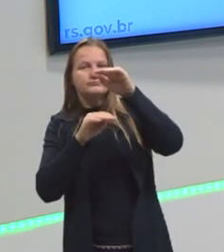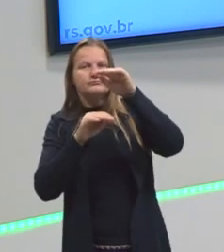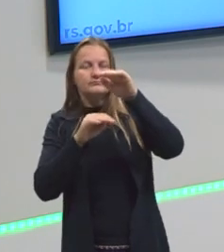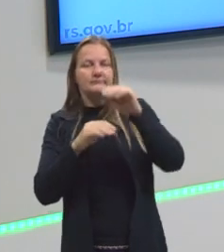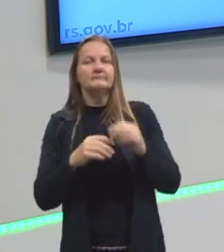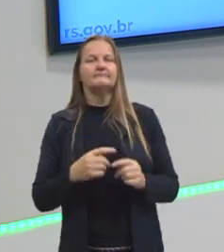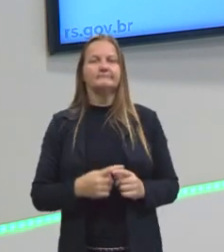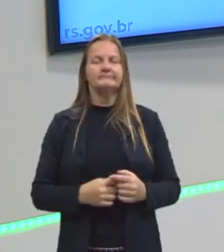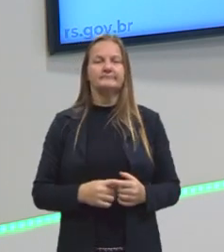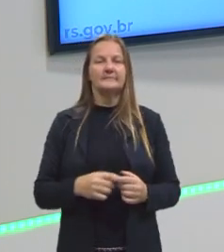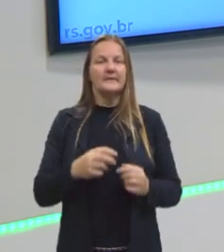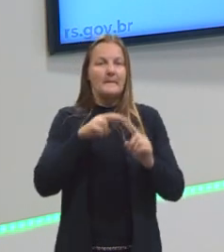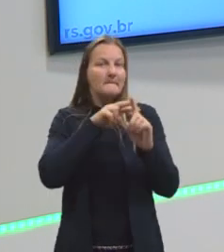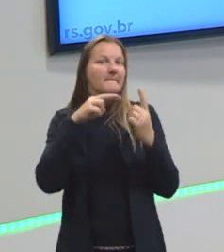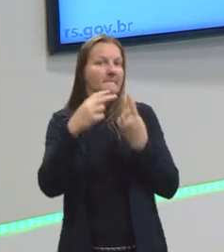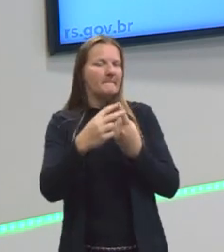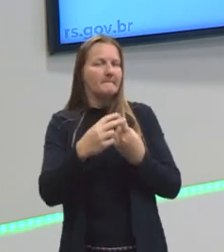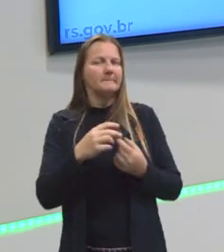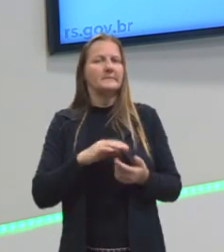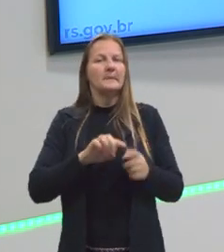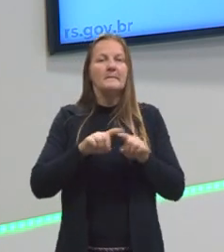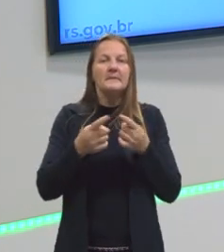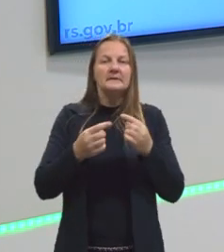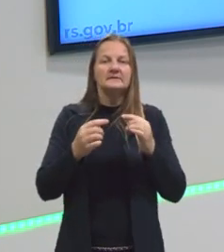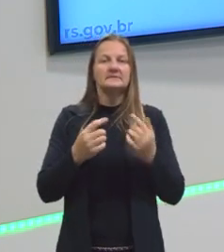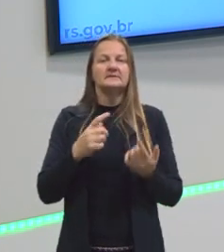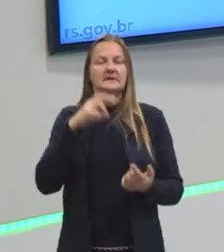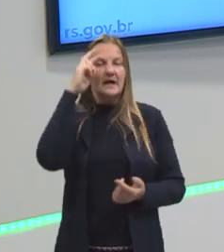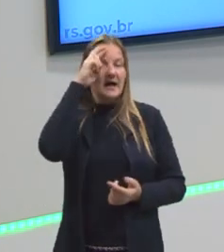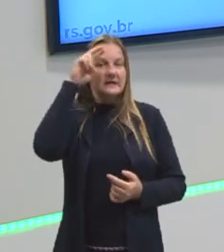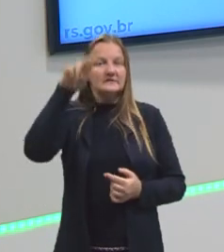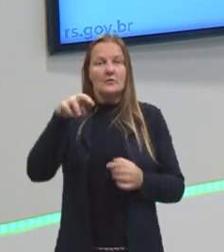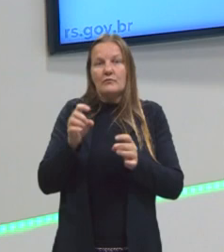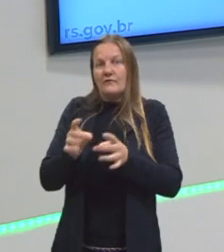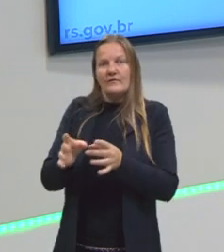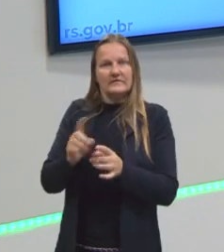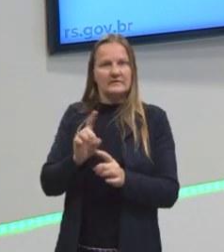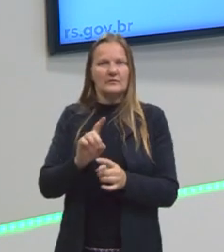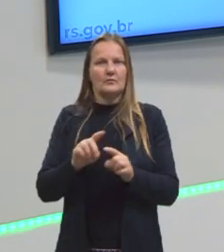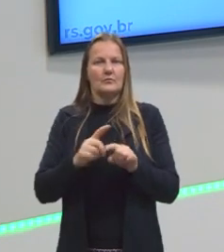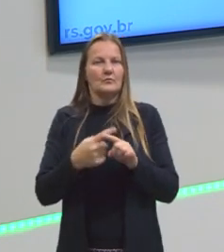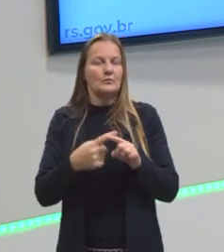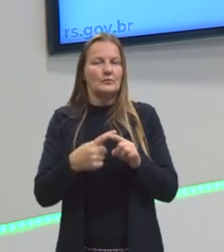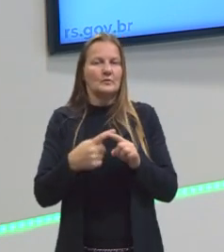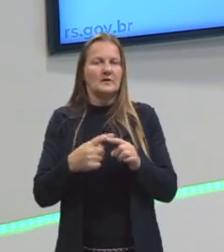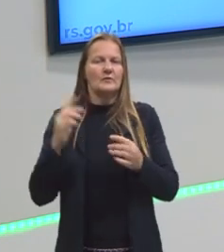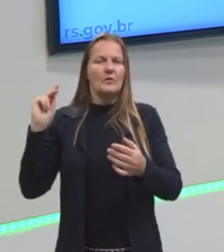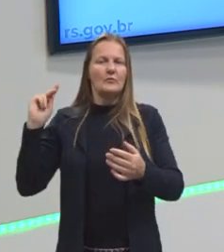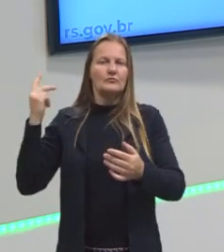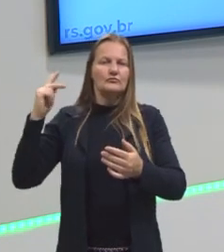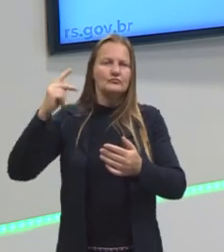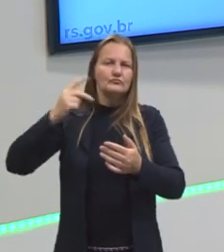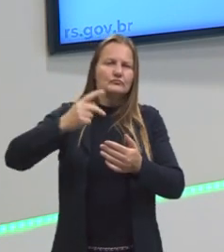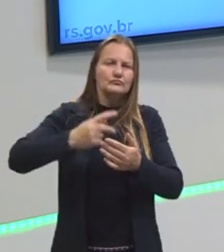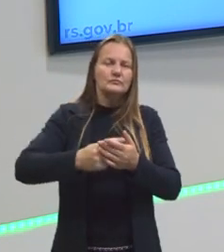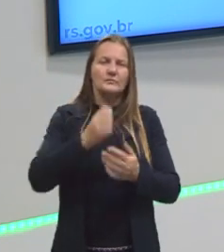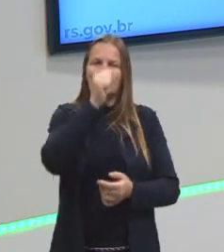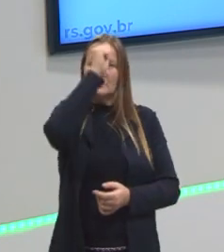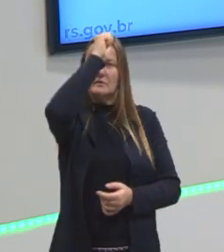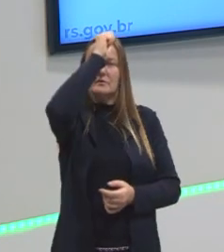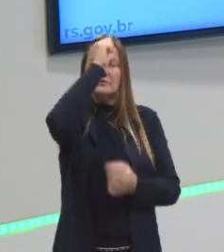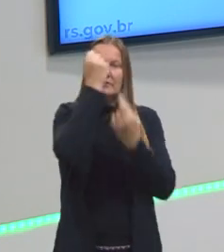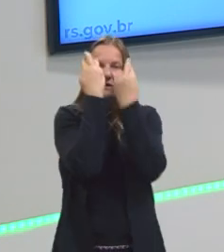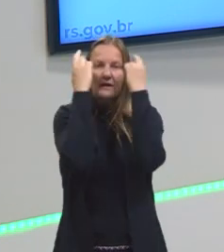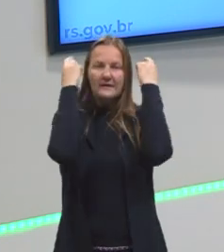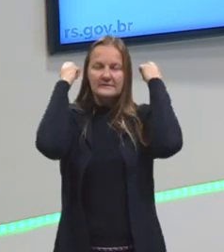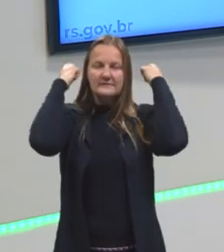do que a razão mas não descartam totalmente a razão até porque a razão era uma herança da Grécia então